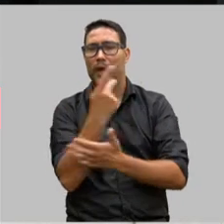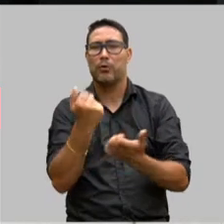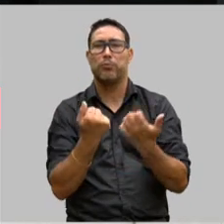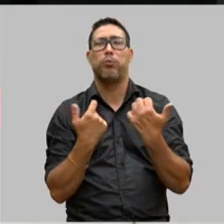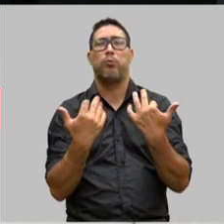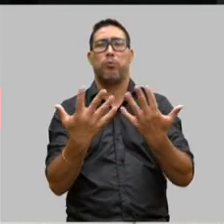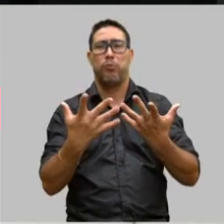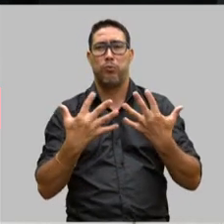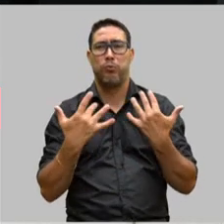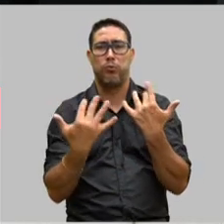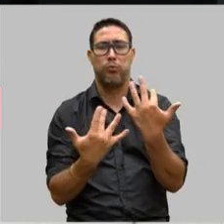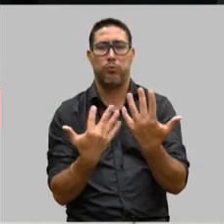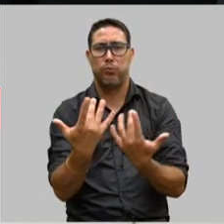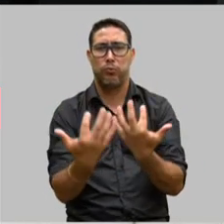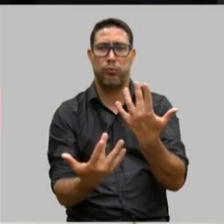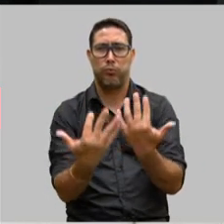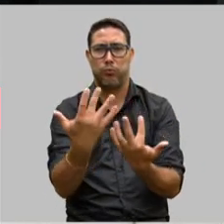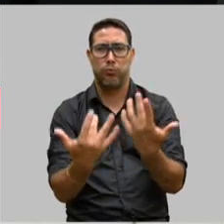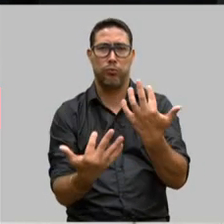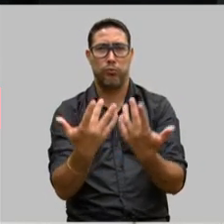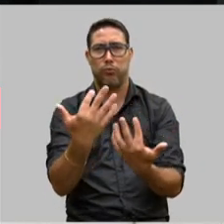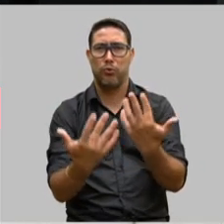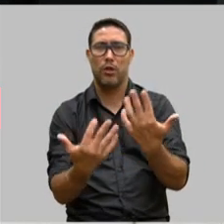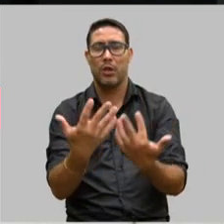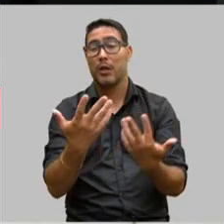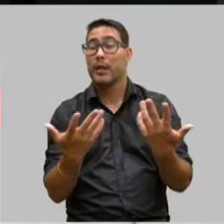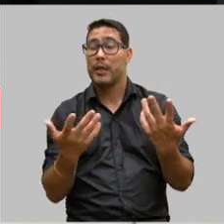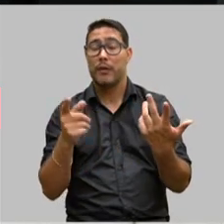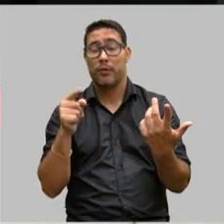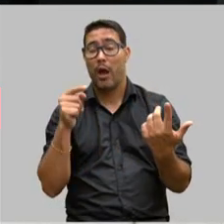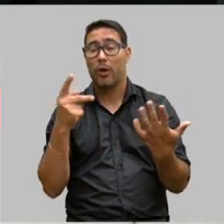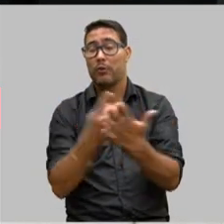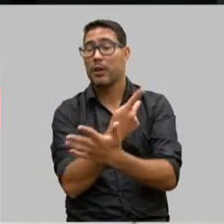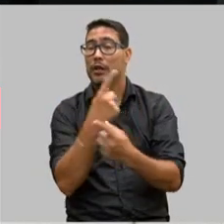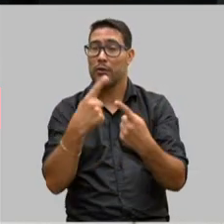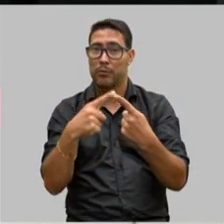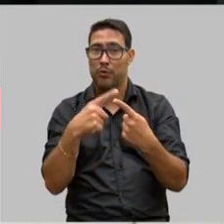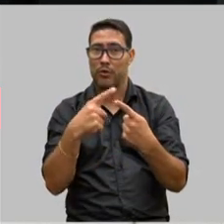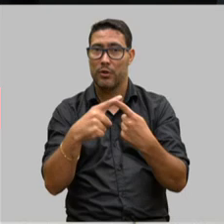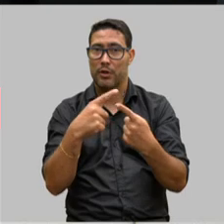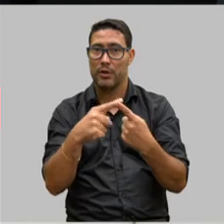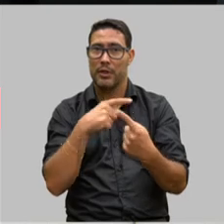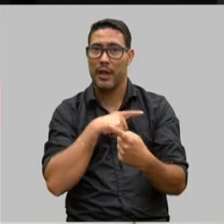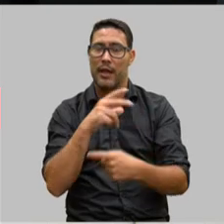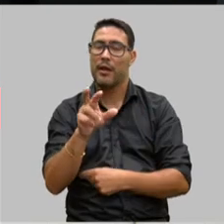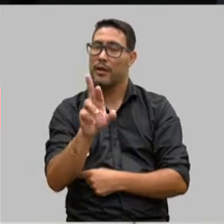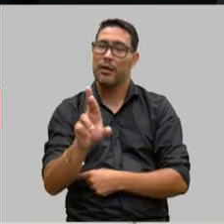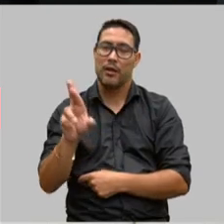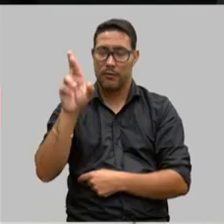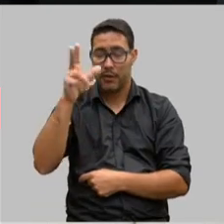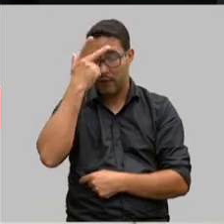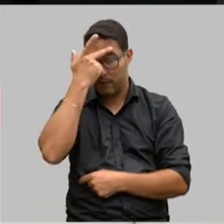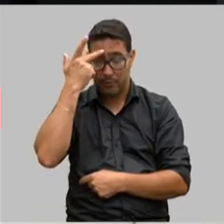queimadas normalmente são realizadas por intervenção humana. Está aqui o Corpo de Bombeiros, que não me